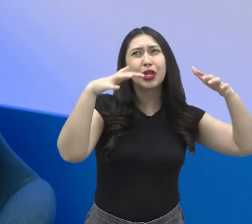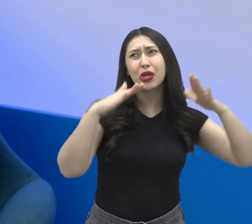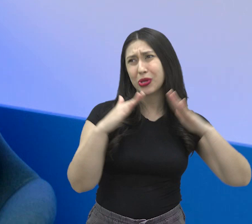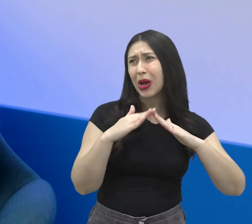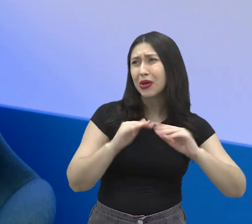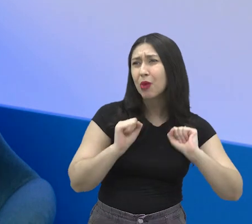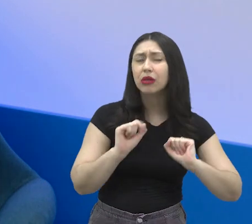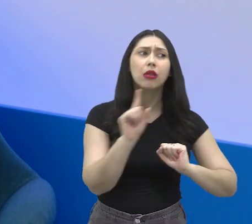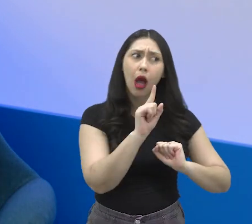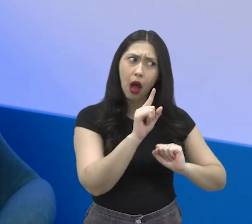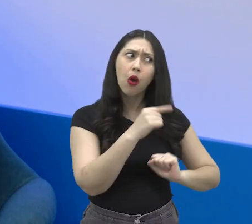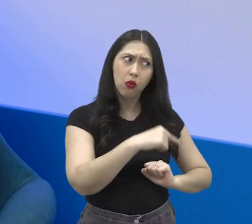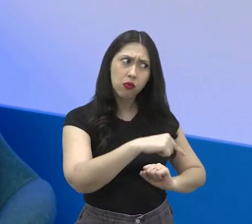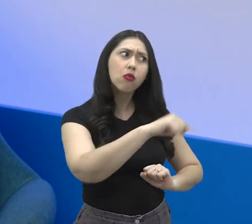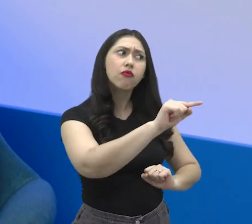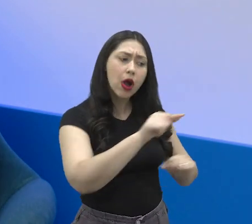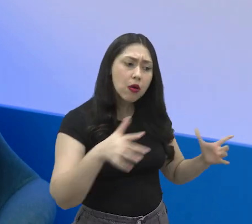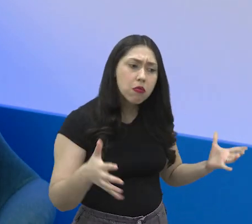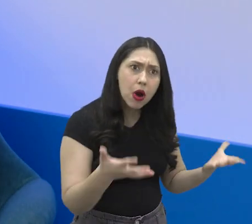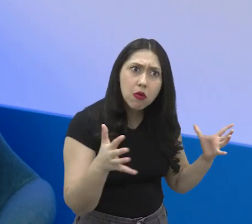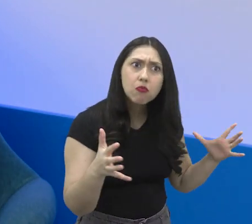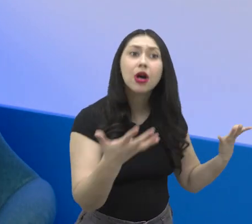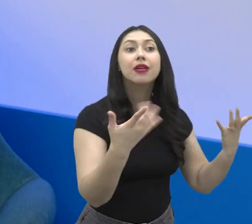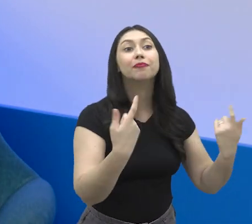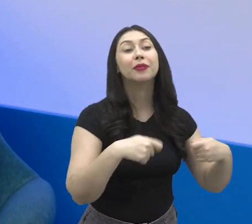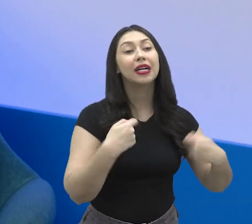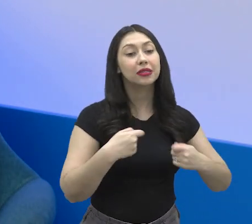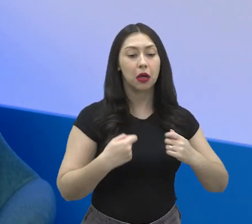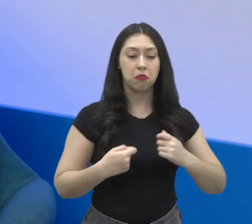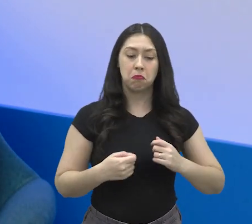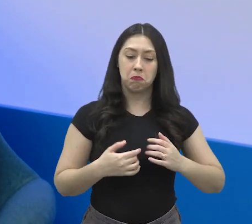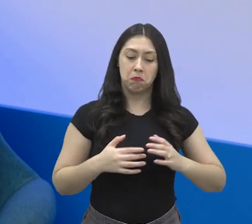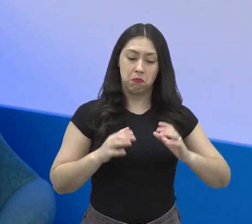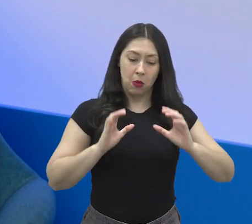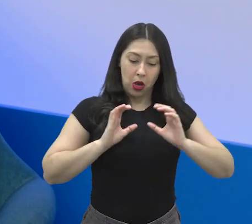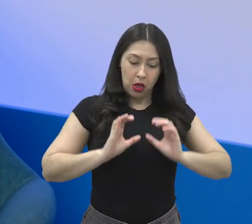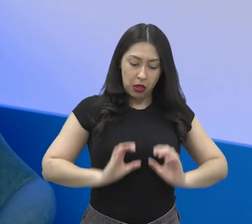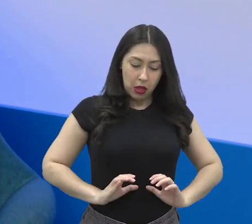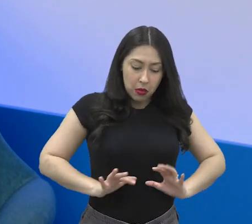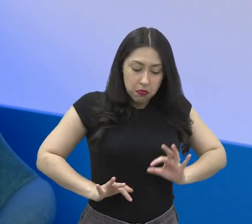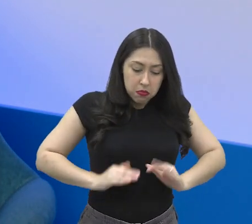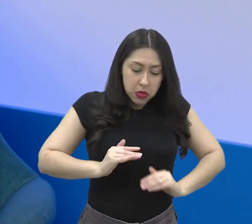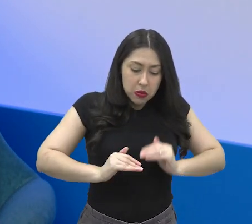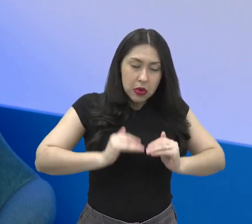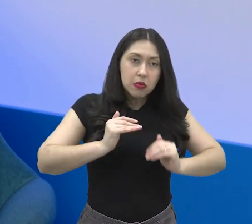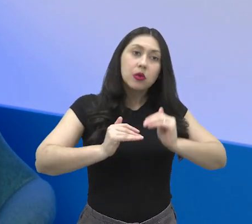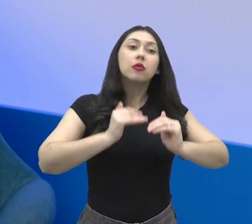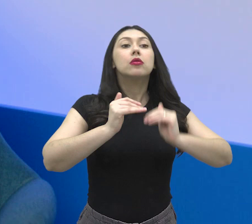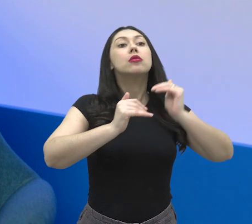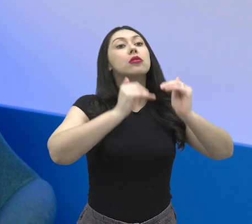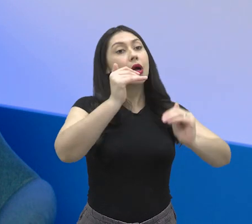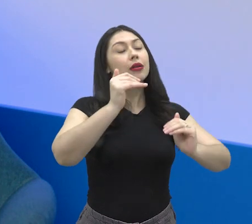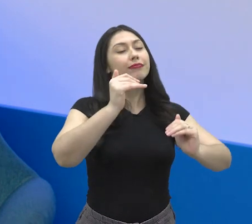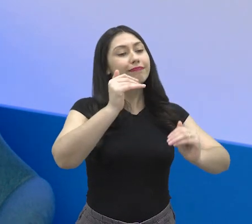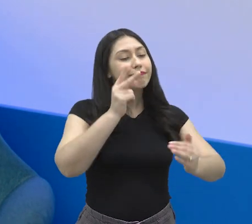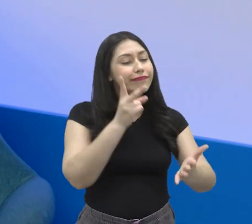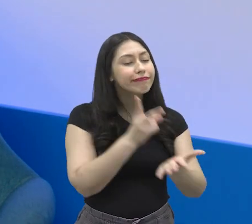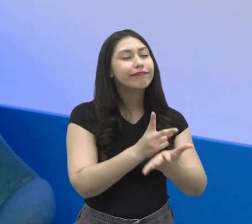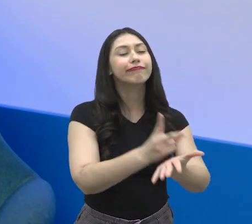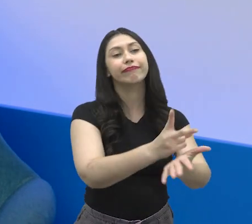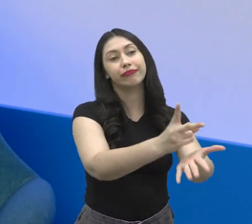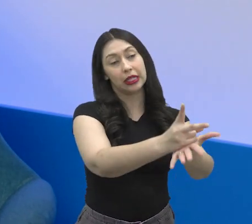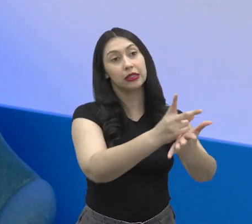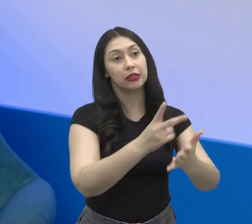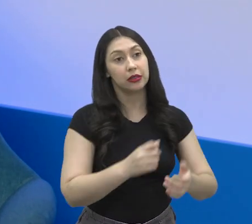precisa ir, tá frio, ela precisa ir, né? Ela precisa desenvolver esse perfil para levar para a vida depois, né? É assim que a gente